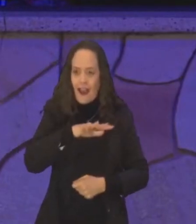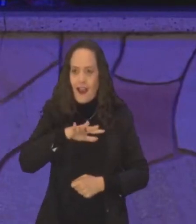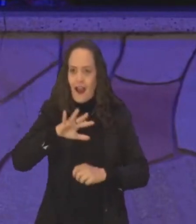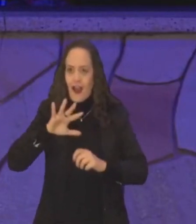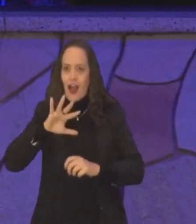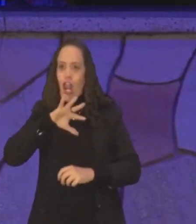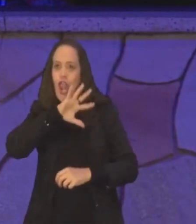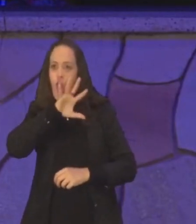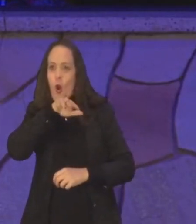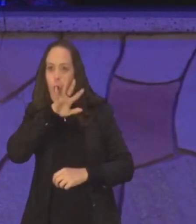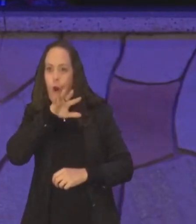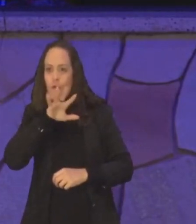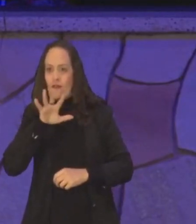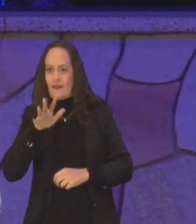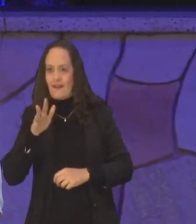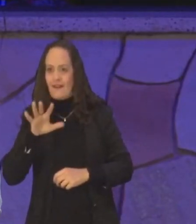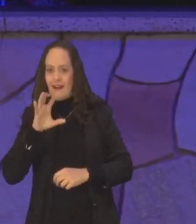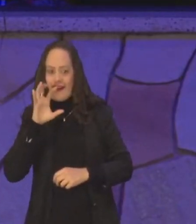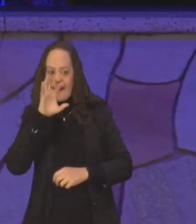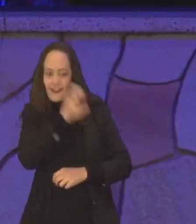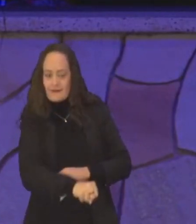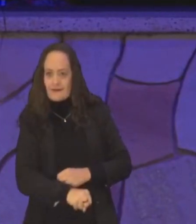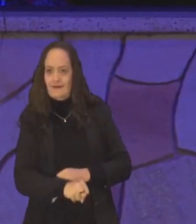Esta foi uma advertência do Senhor Jesus.